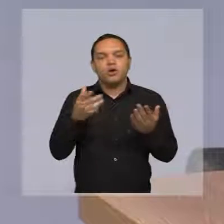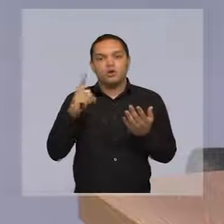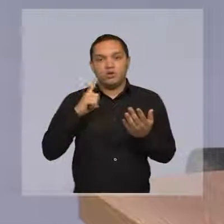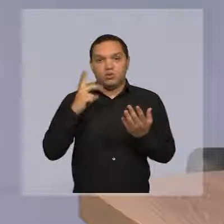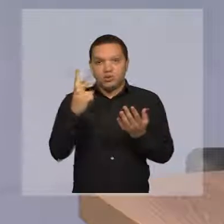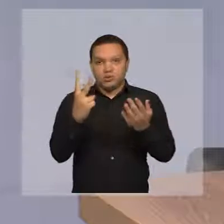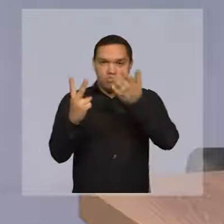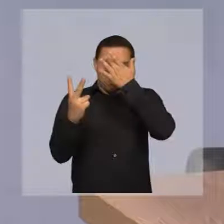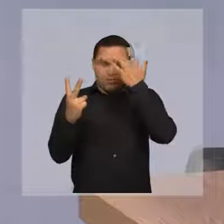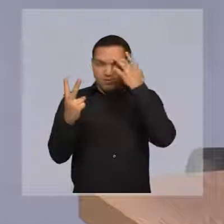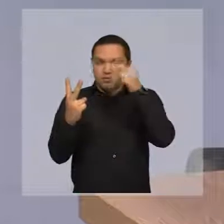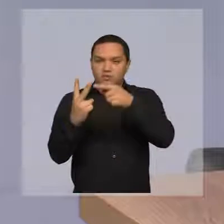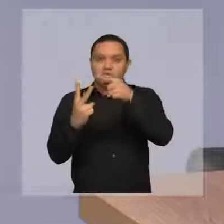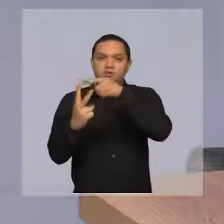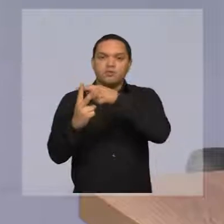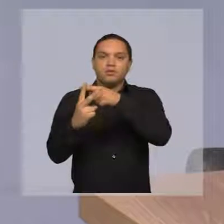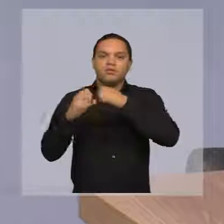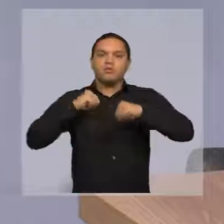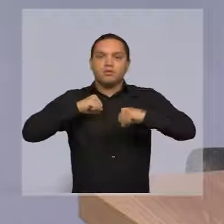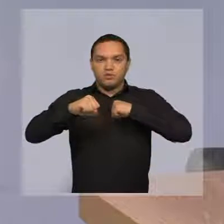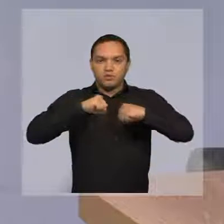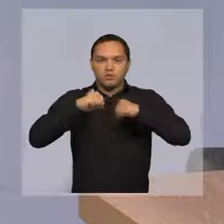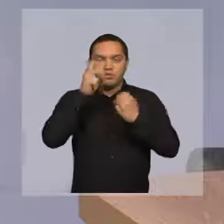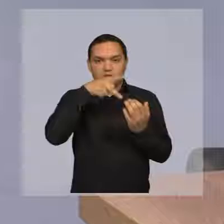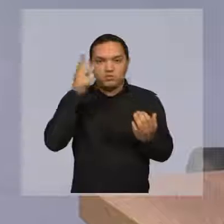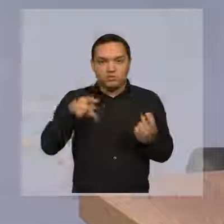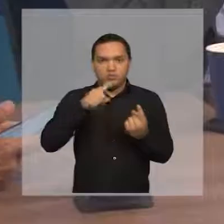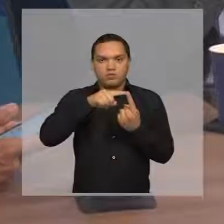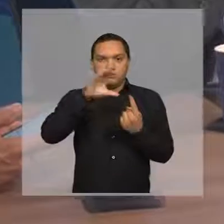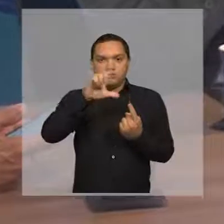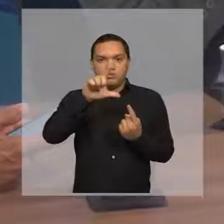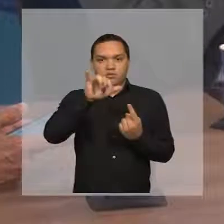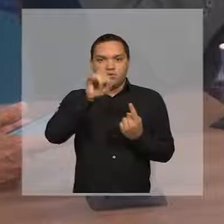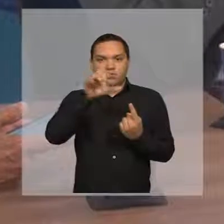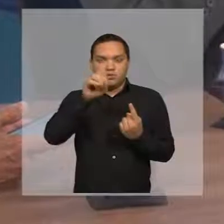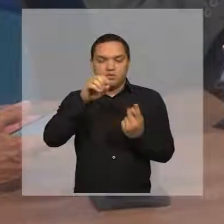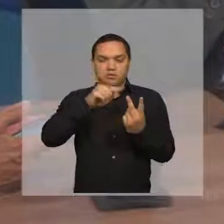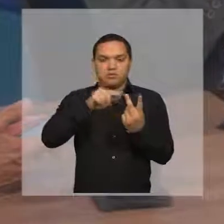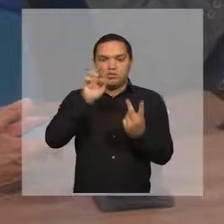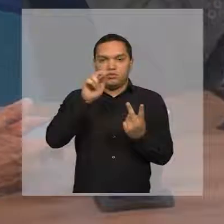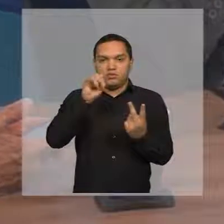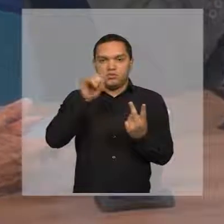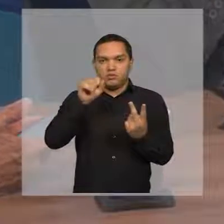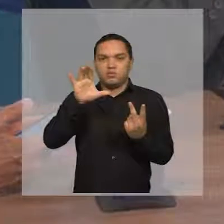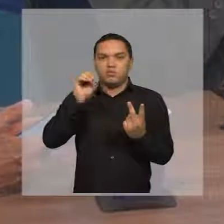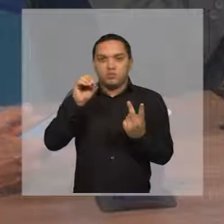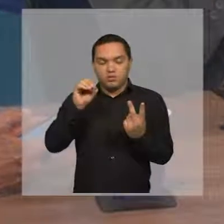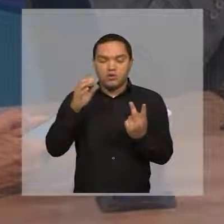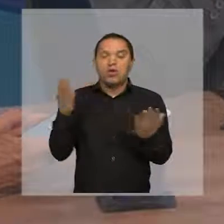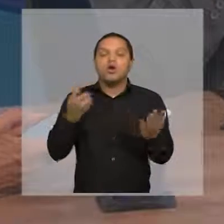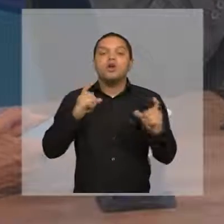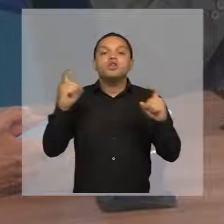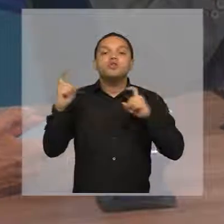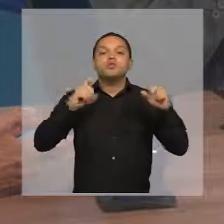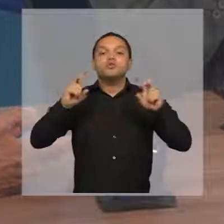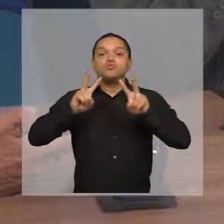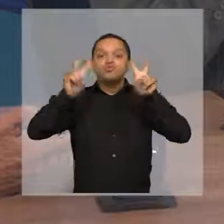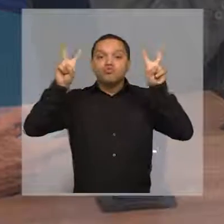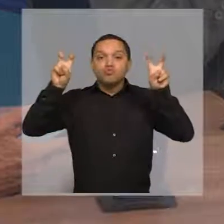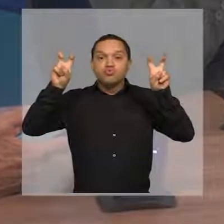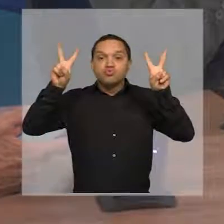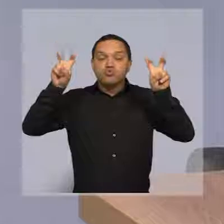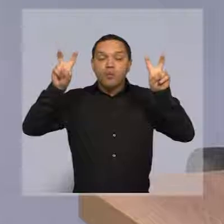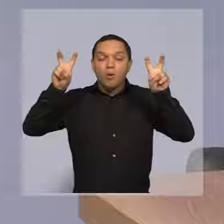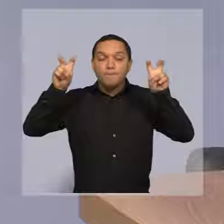dos nossos debatedores, colaboradores, os professores Clésio Arruda e Francisco Moreira. Estamos discutindo aqui